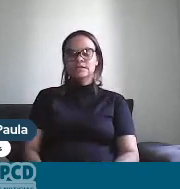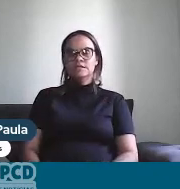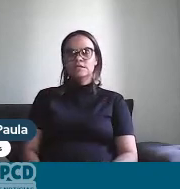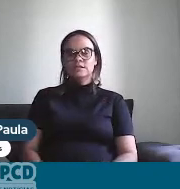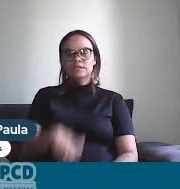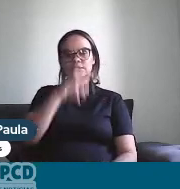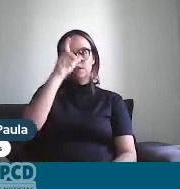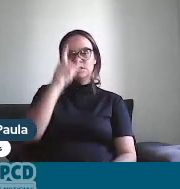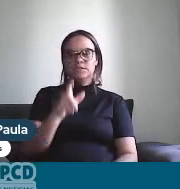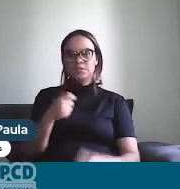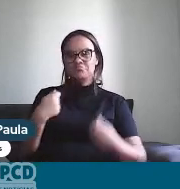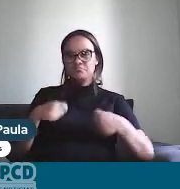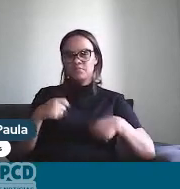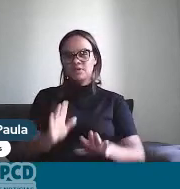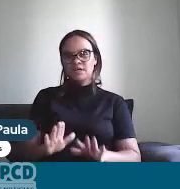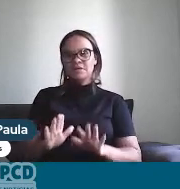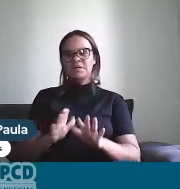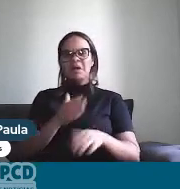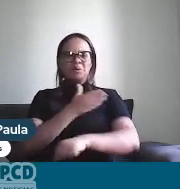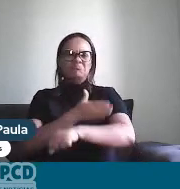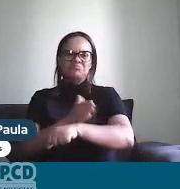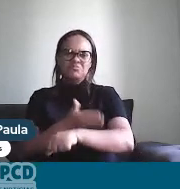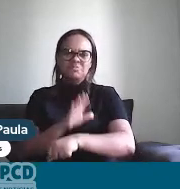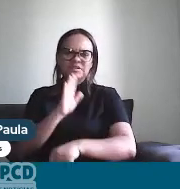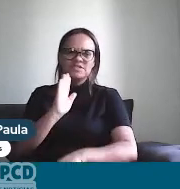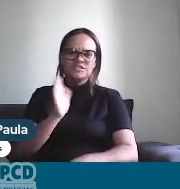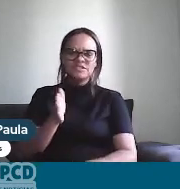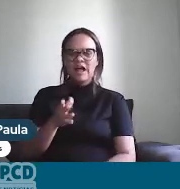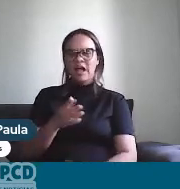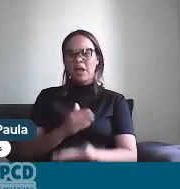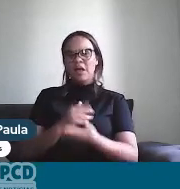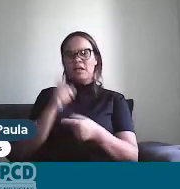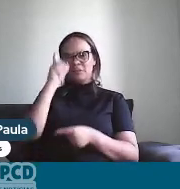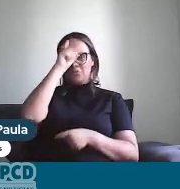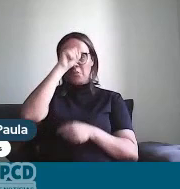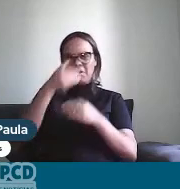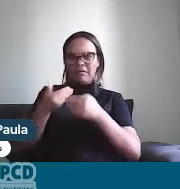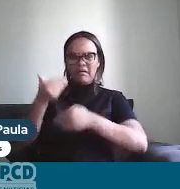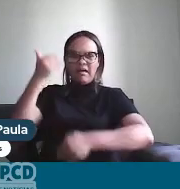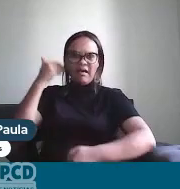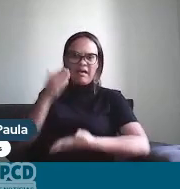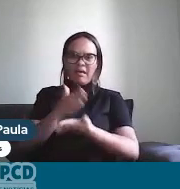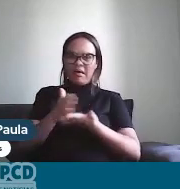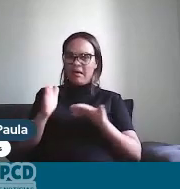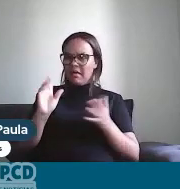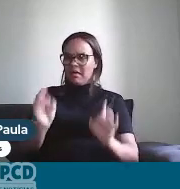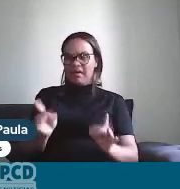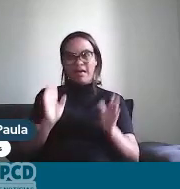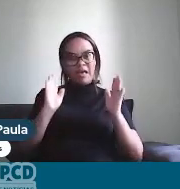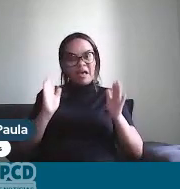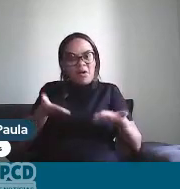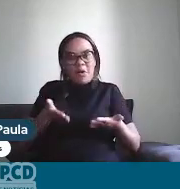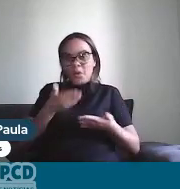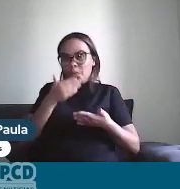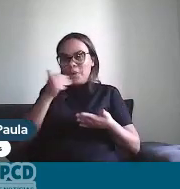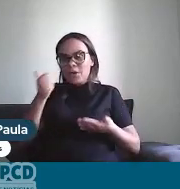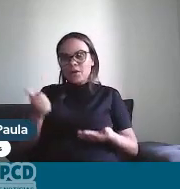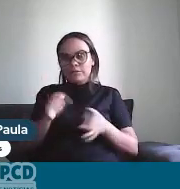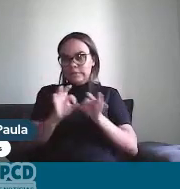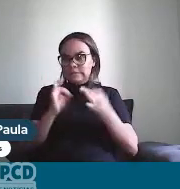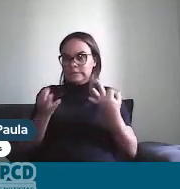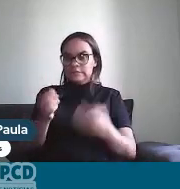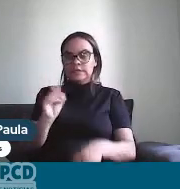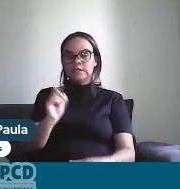falam, mas eu não preciso, agora eu já me acostumei, o começo foi difícil, agora nem tanto. Não é tão simples assim, né? Não